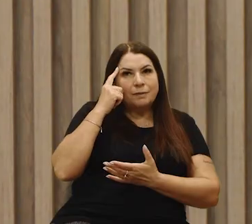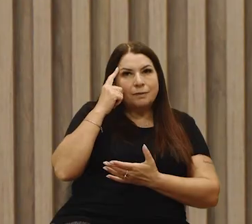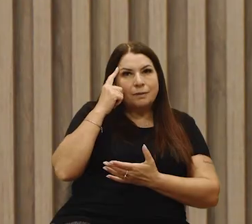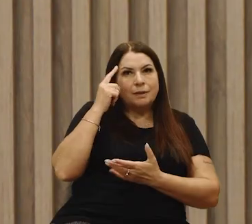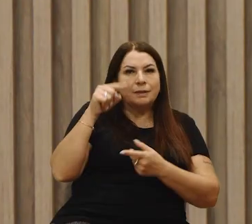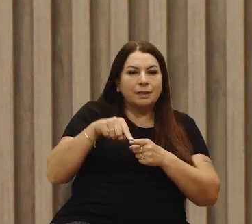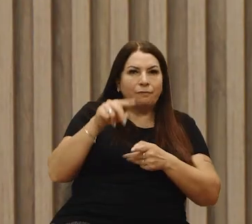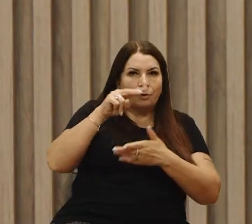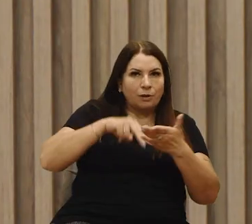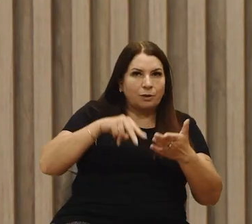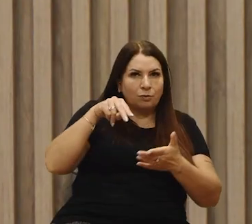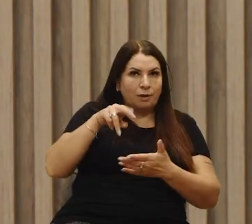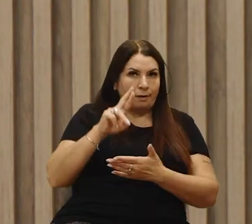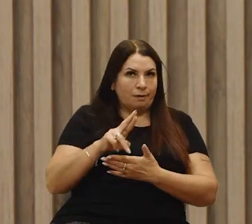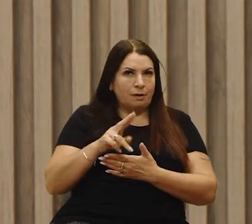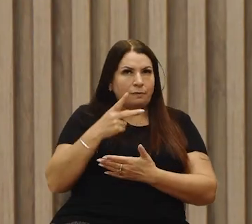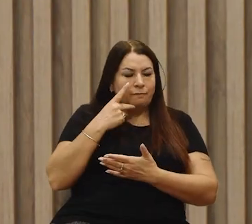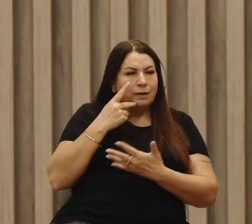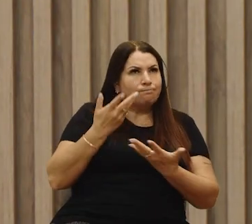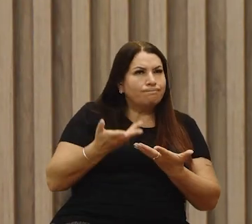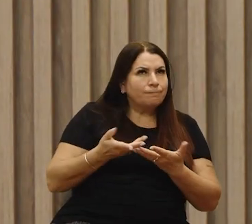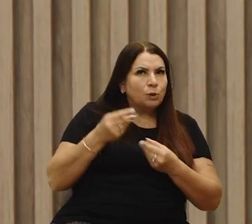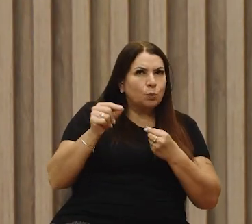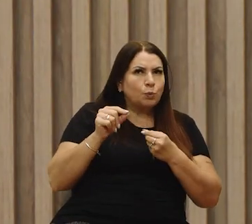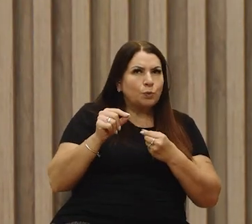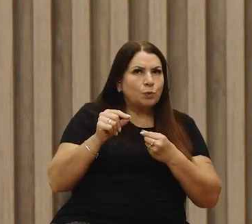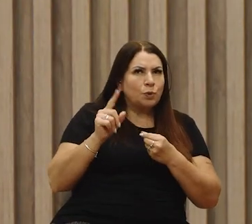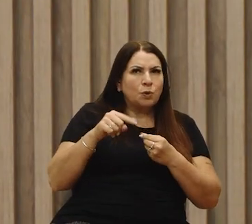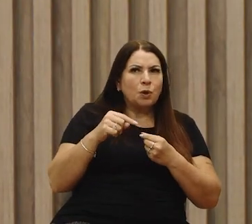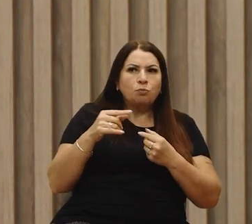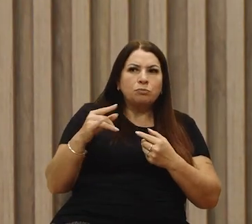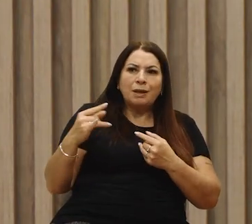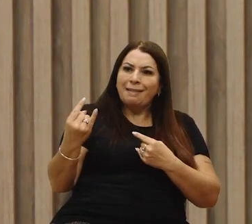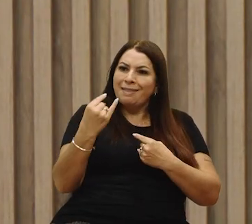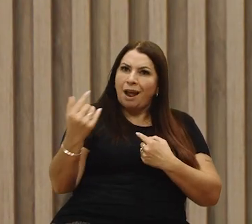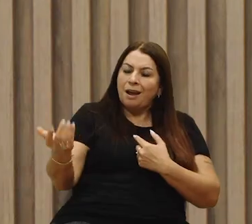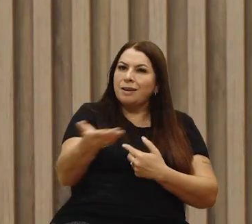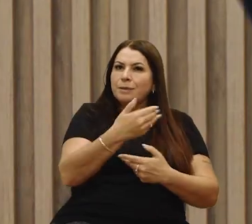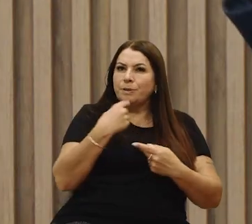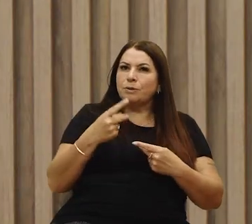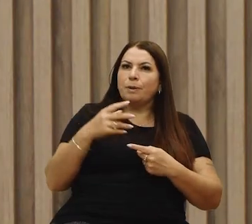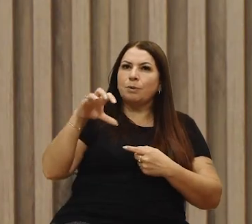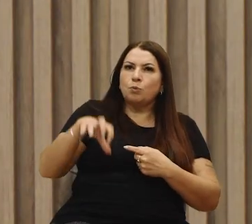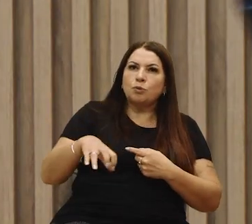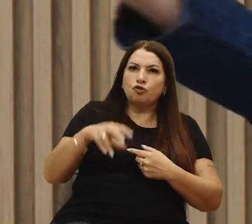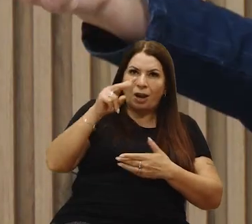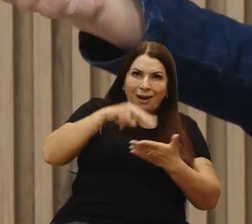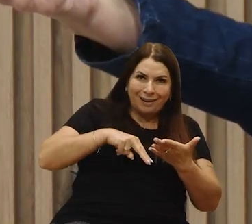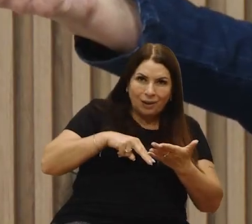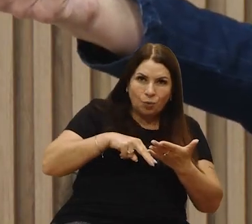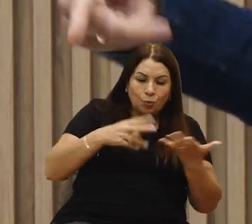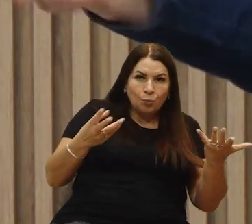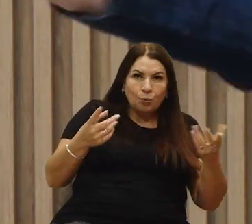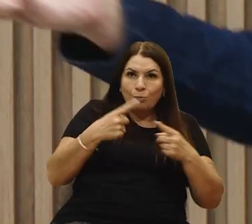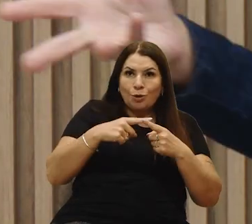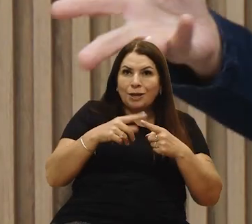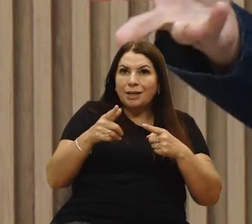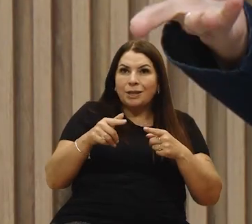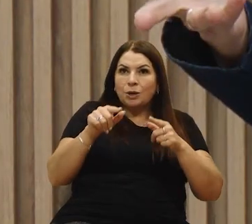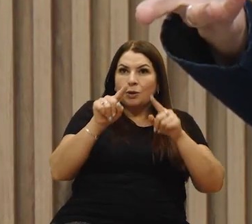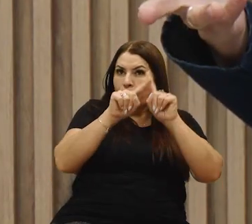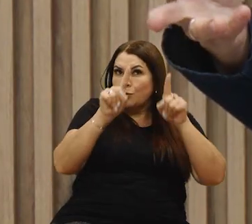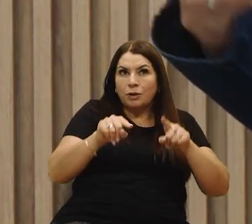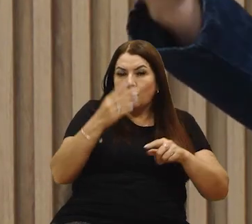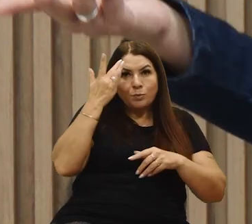lendo a NR e eu falei assim, mas isso aqui não é atrativo para a leitura. E eu perguntei no meu setor, alguém já leu? Porque assim, às vezes o trabalhador não